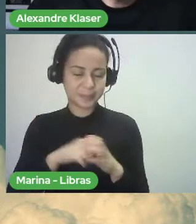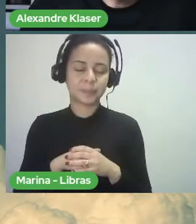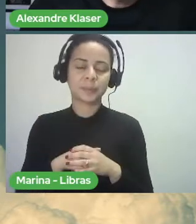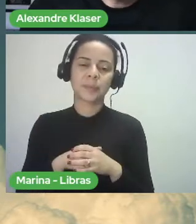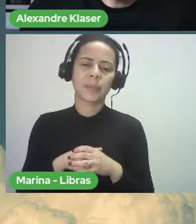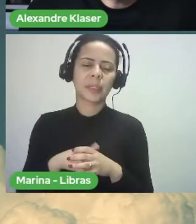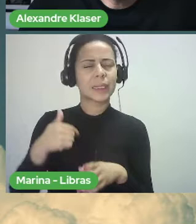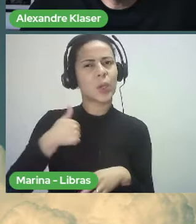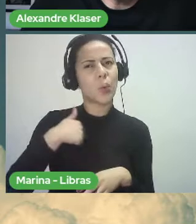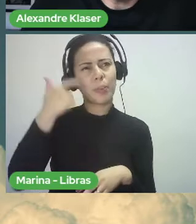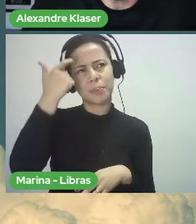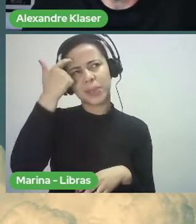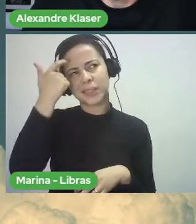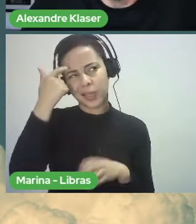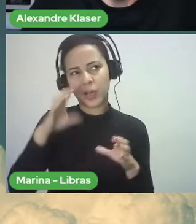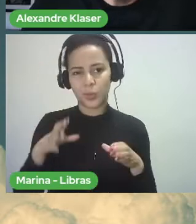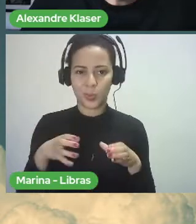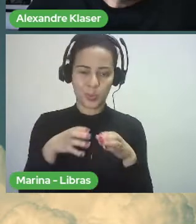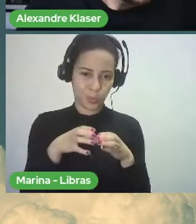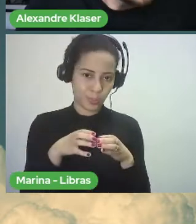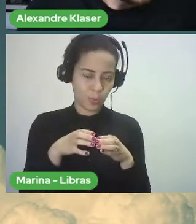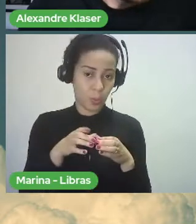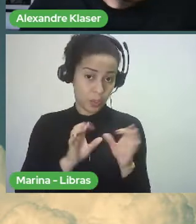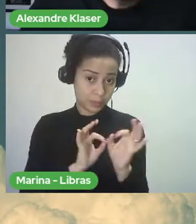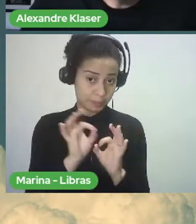equipes de desenvolvimento, ok?